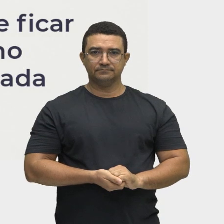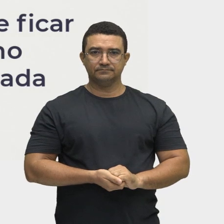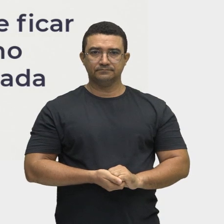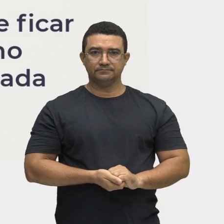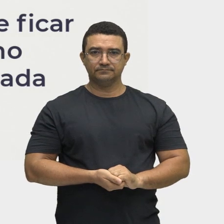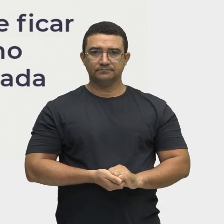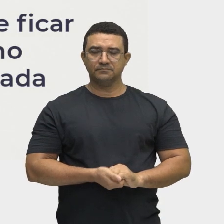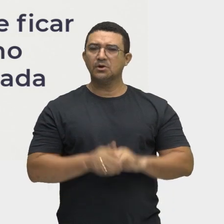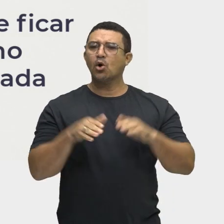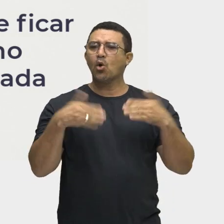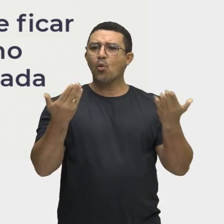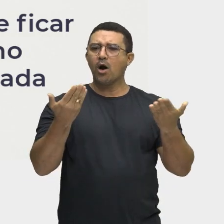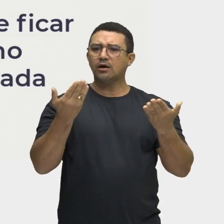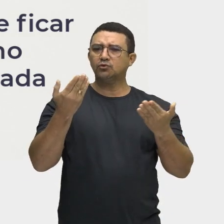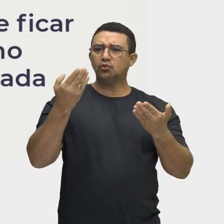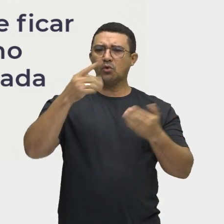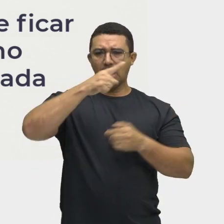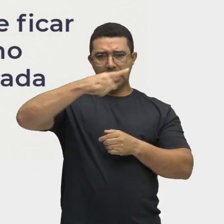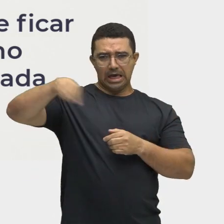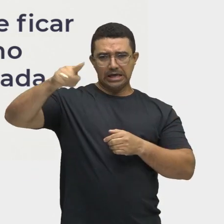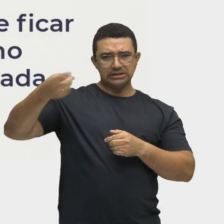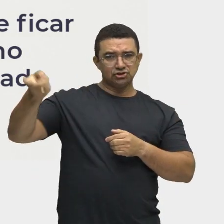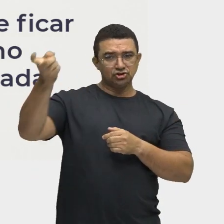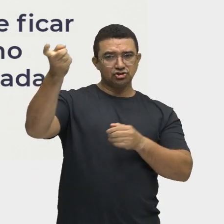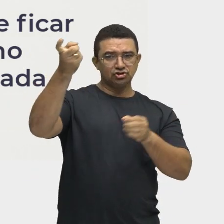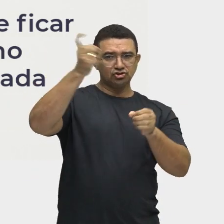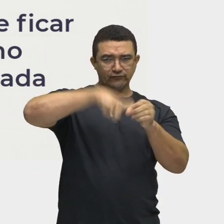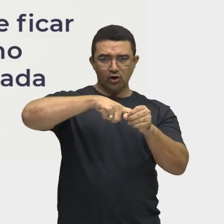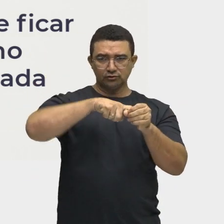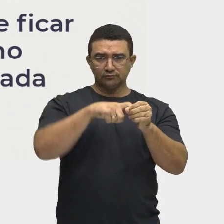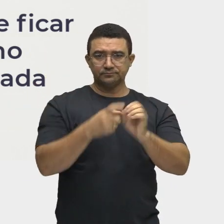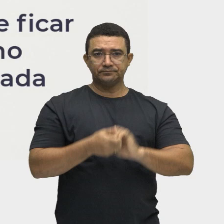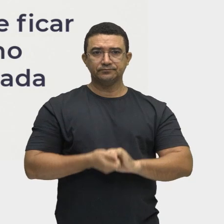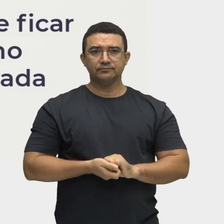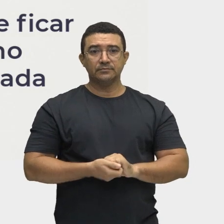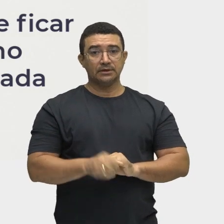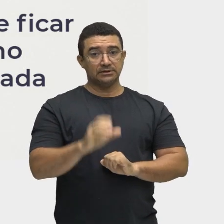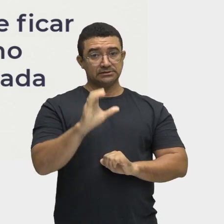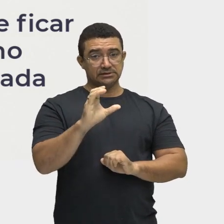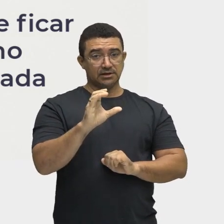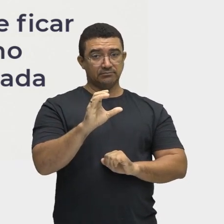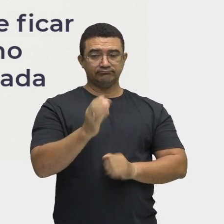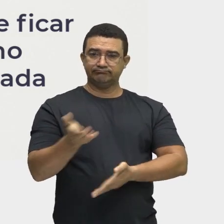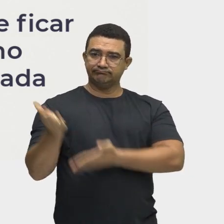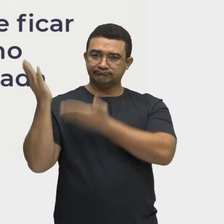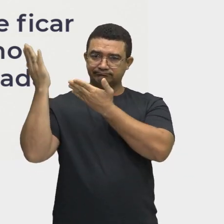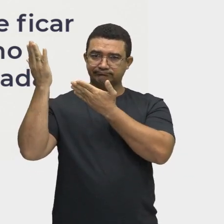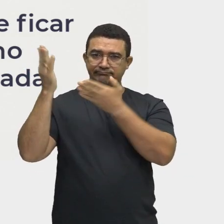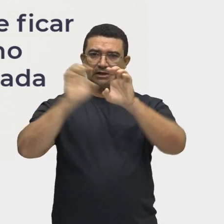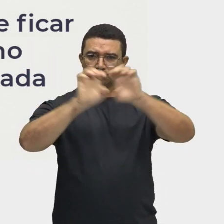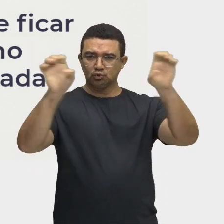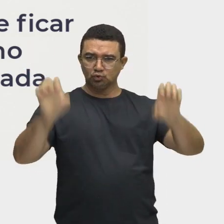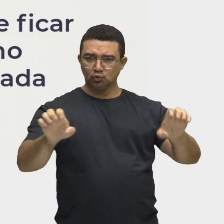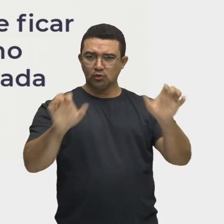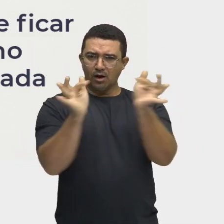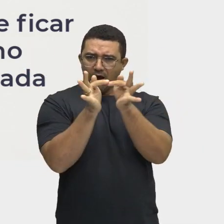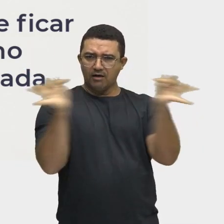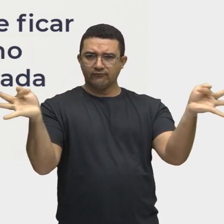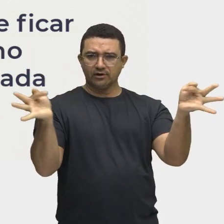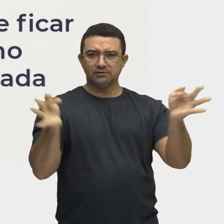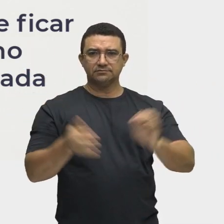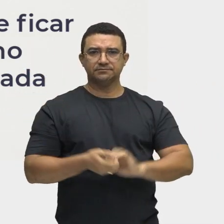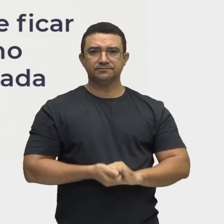eles chegam? Letra C, letter C, what, they, do e do. Então, WH